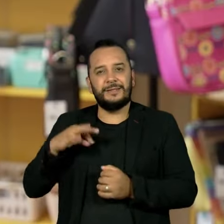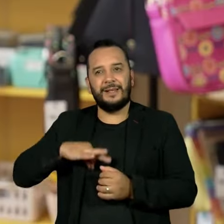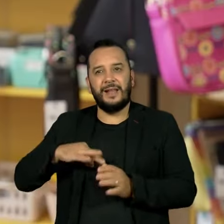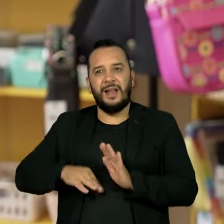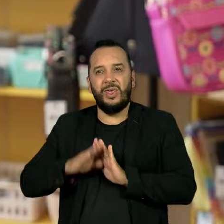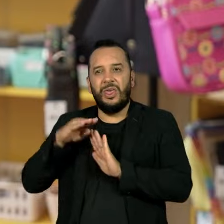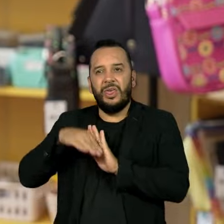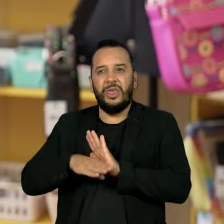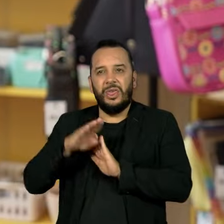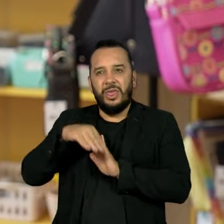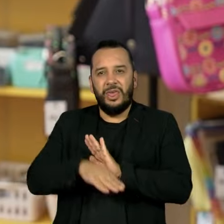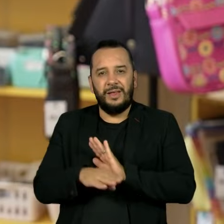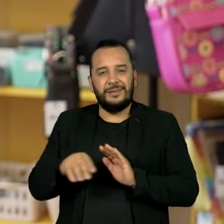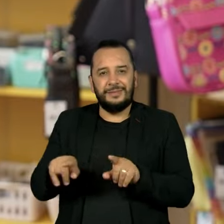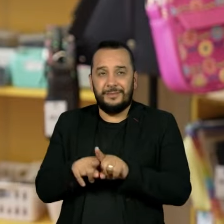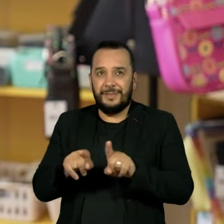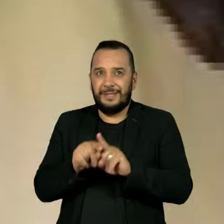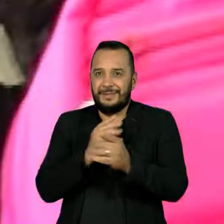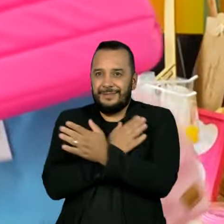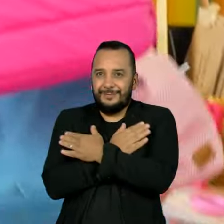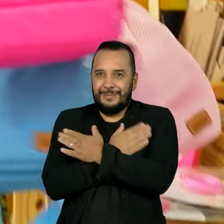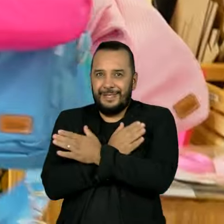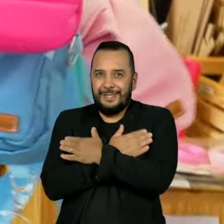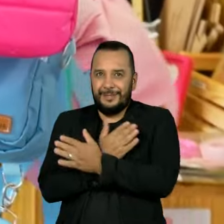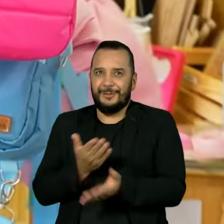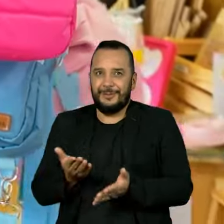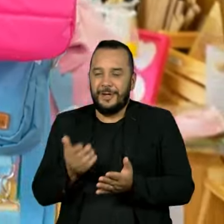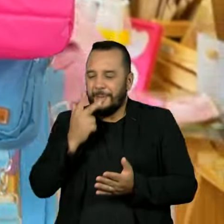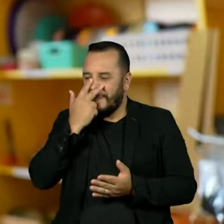e você está ali meio na corda bamba.